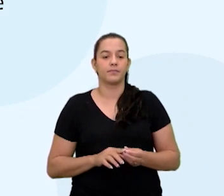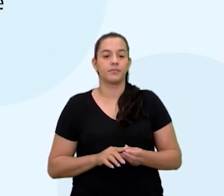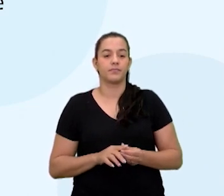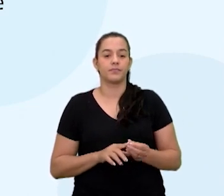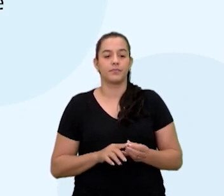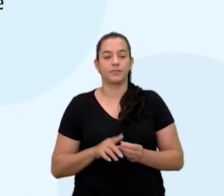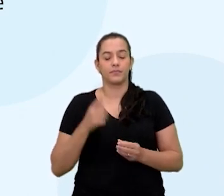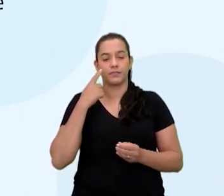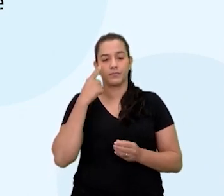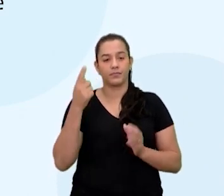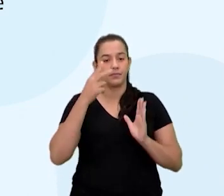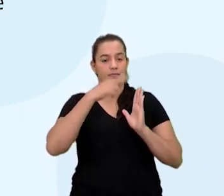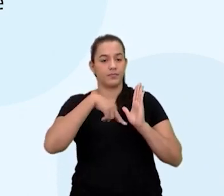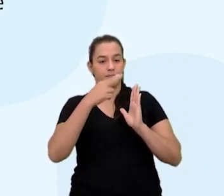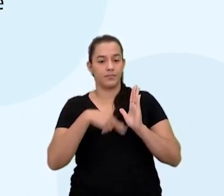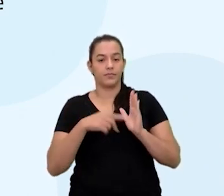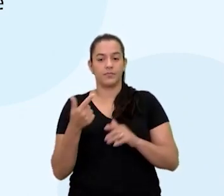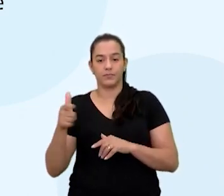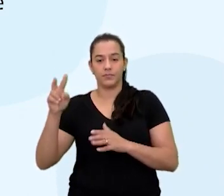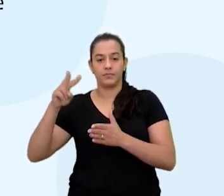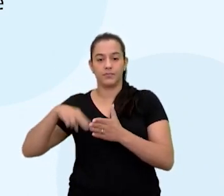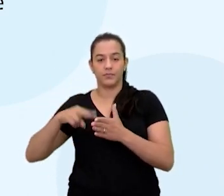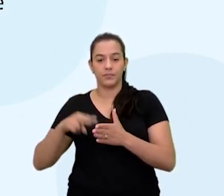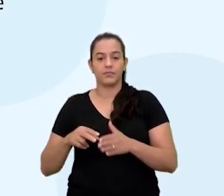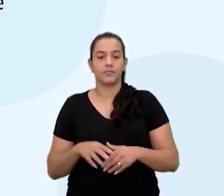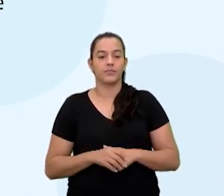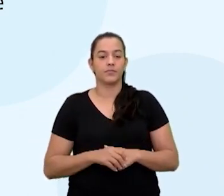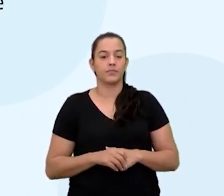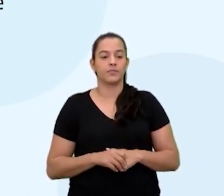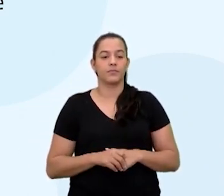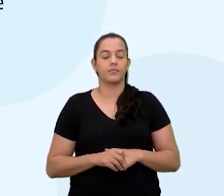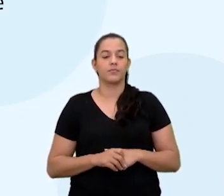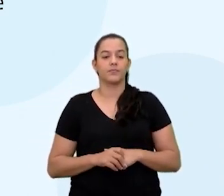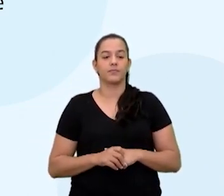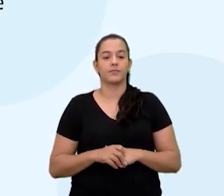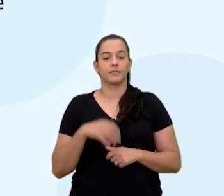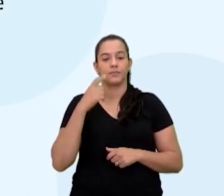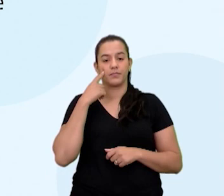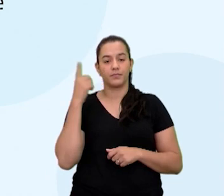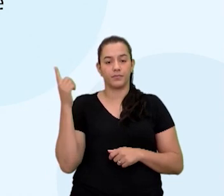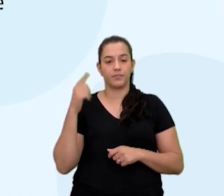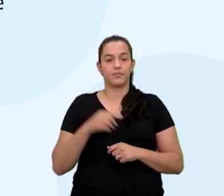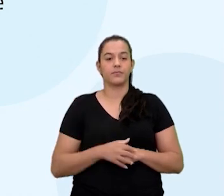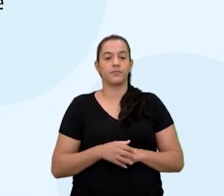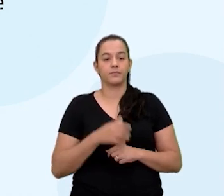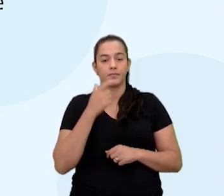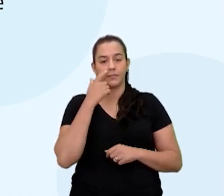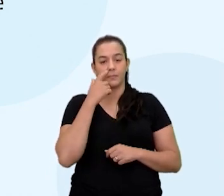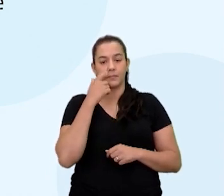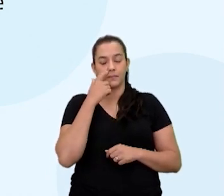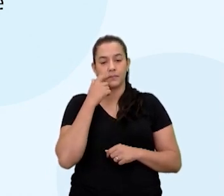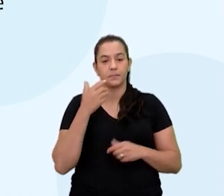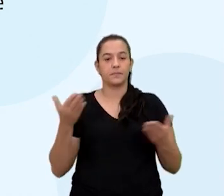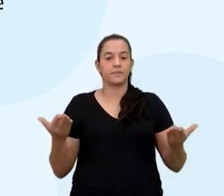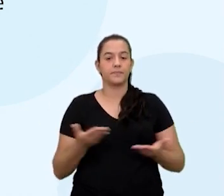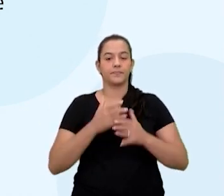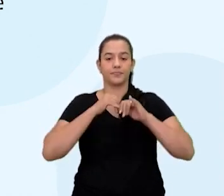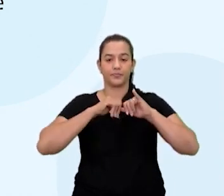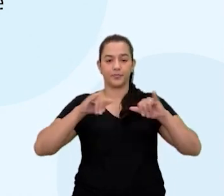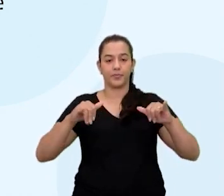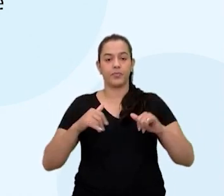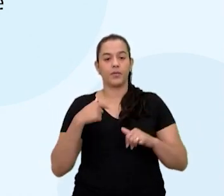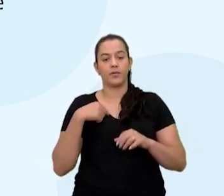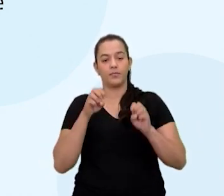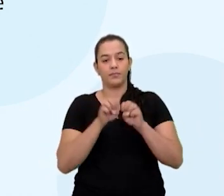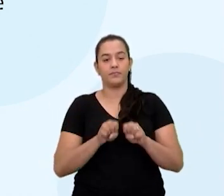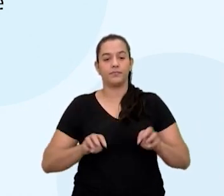aqui. Eu leio, esse, você lê o outro. Vamos Beleza, lá, então? Acho que vou ficar assim que vai me certo, eu leio esse título. Com fomento a exemplo de imprensa alternativa,